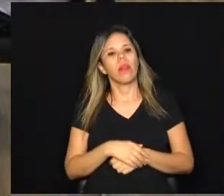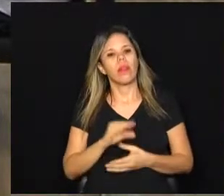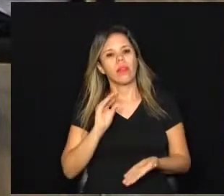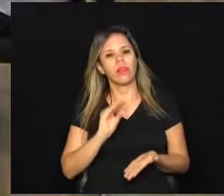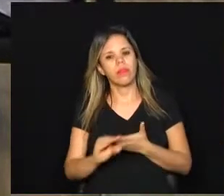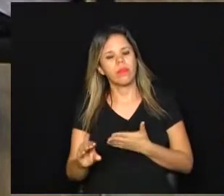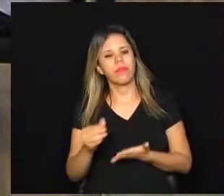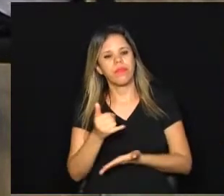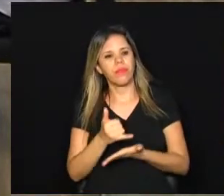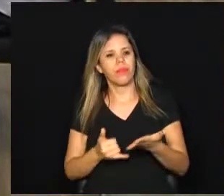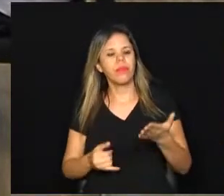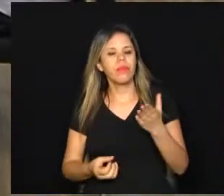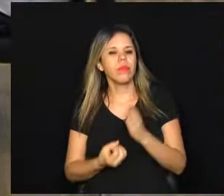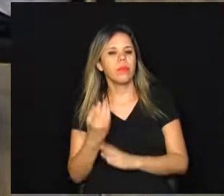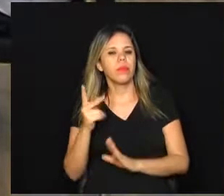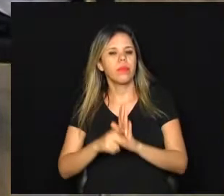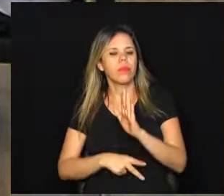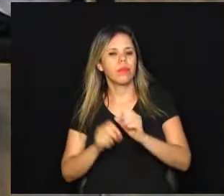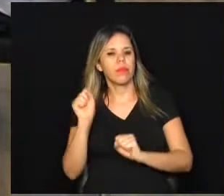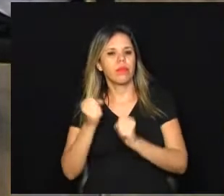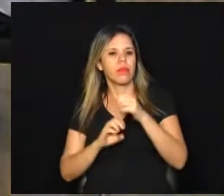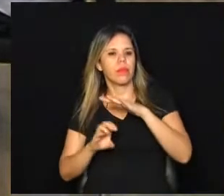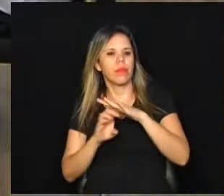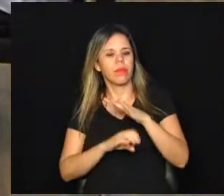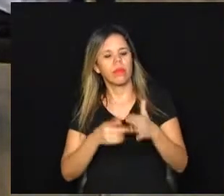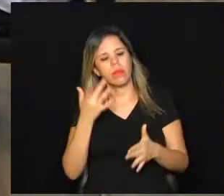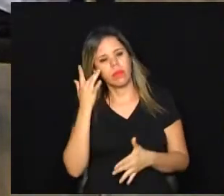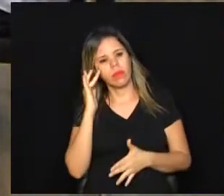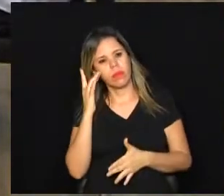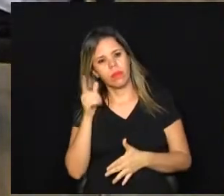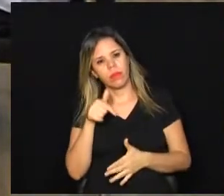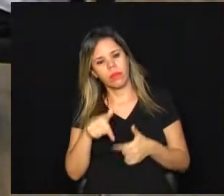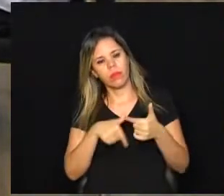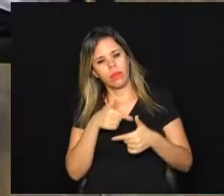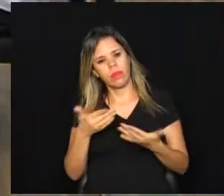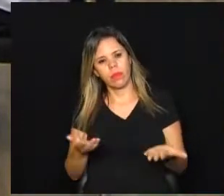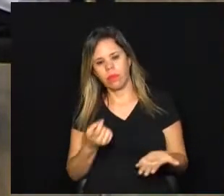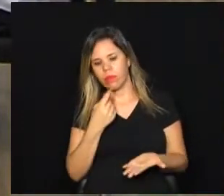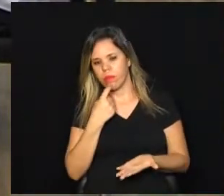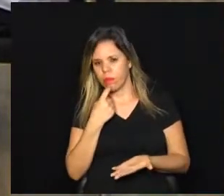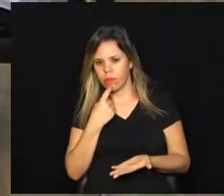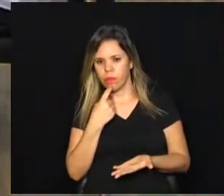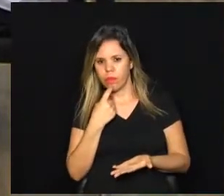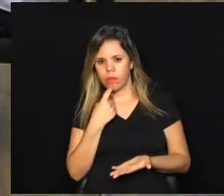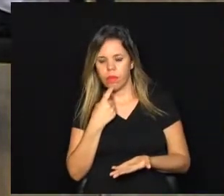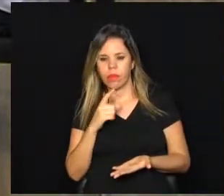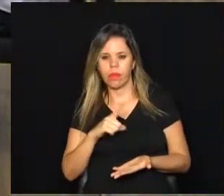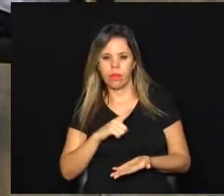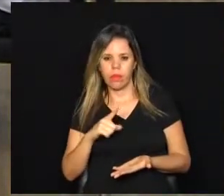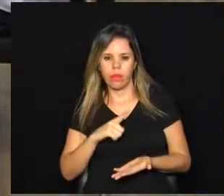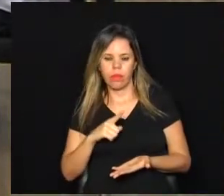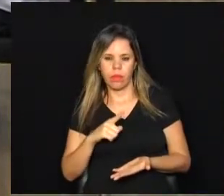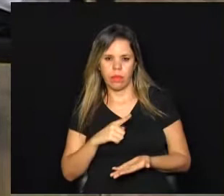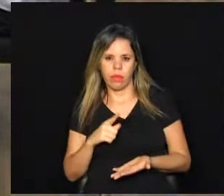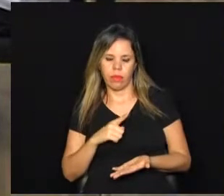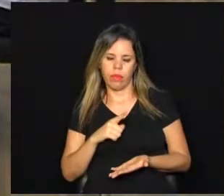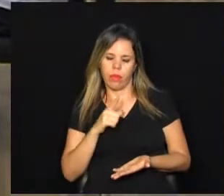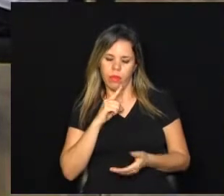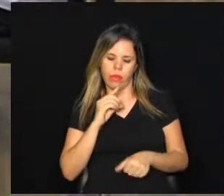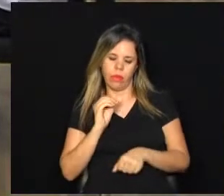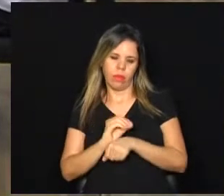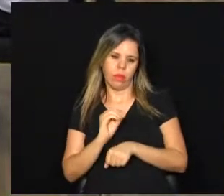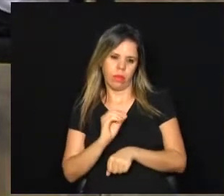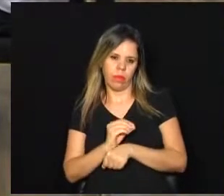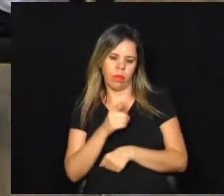de saneamento. Como é que você enxerga o trabalho que é realizado aqui em Campinas para que haja este abastecimento,